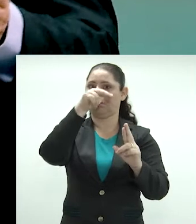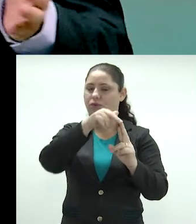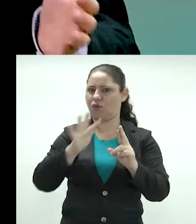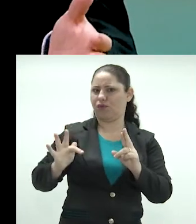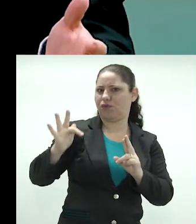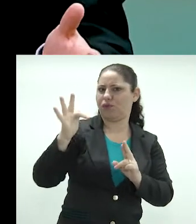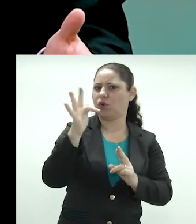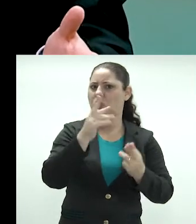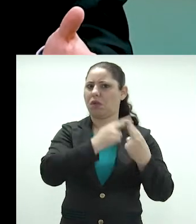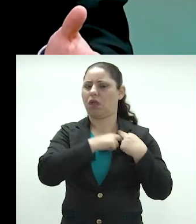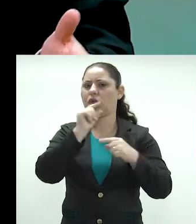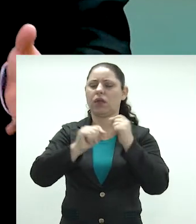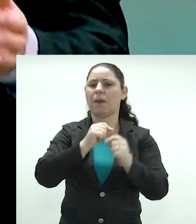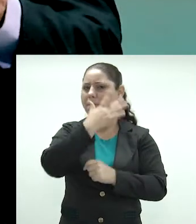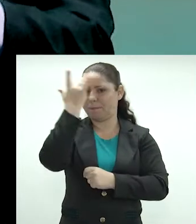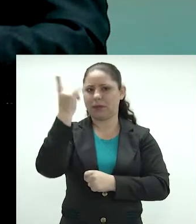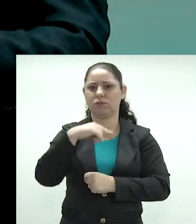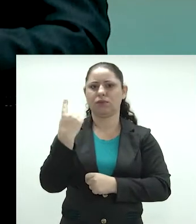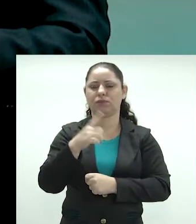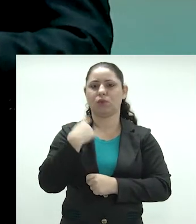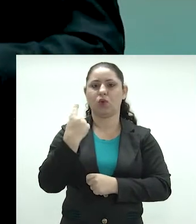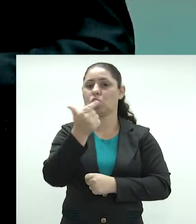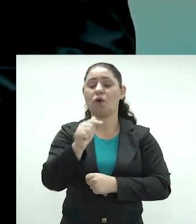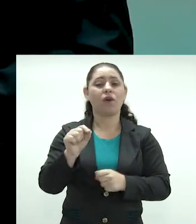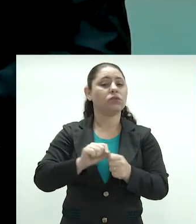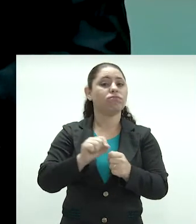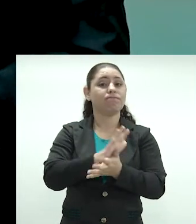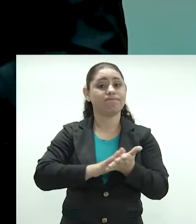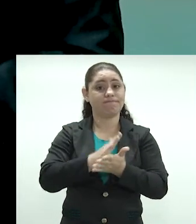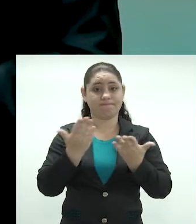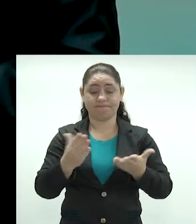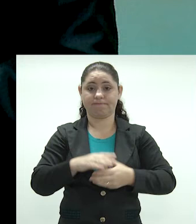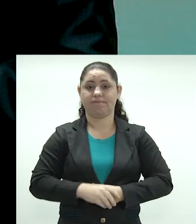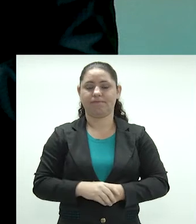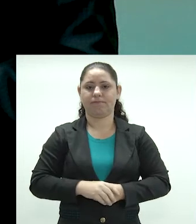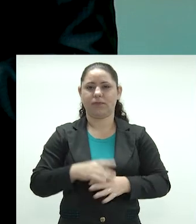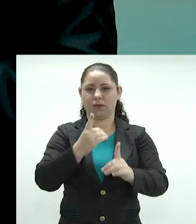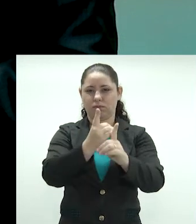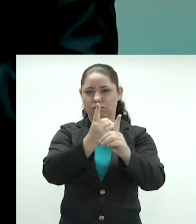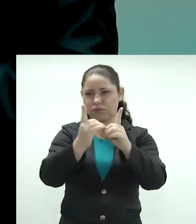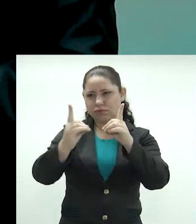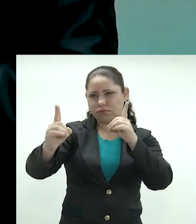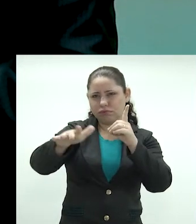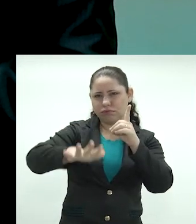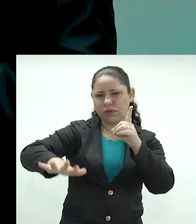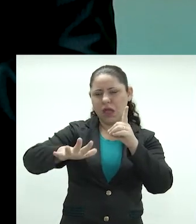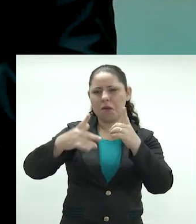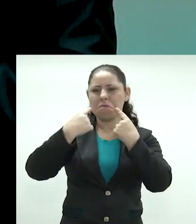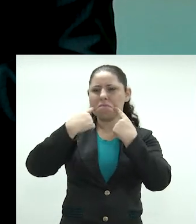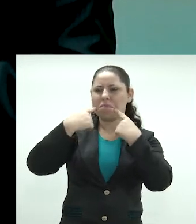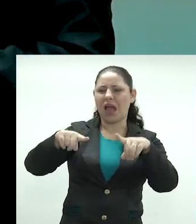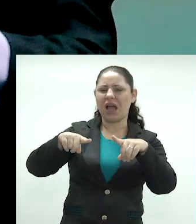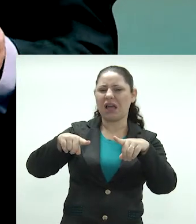futuro por ter permitido que pessoas morressem sem tomar uma medida. O distanciamento social, muitos criticam, falam que não é uma